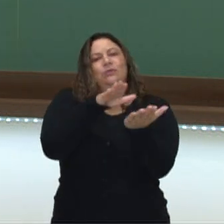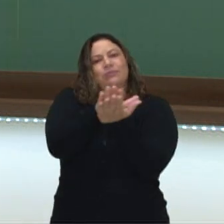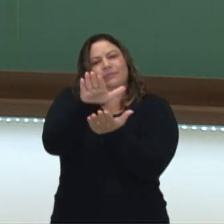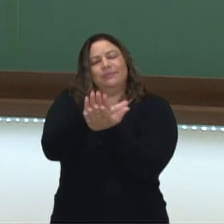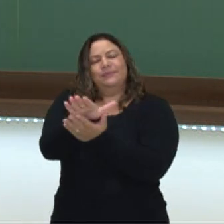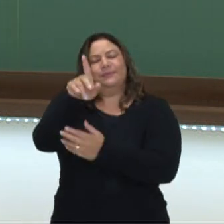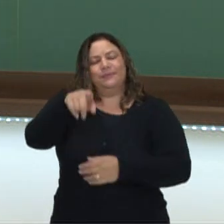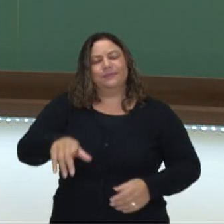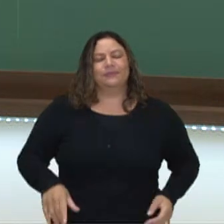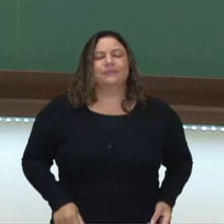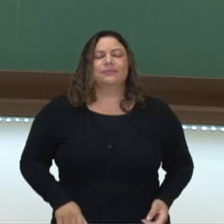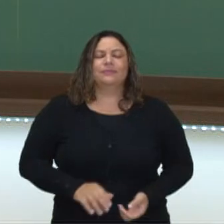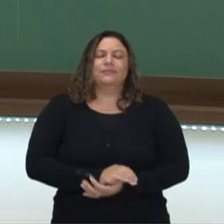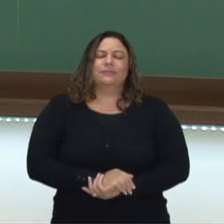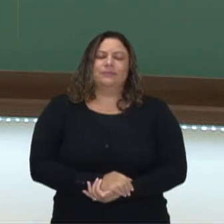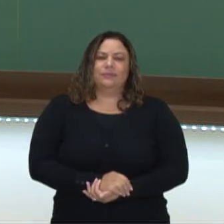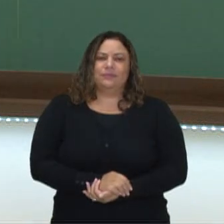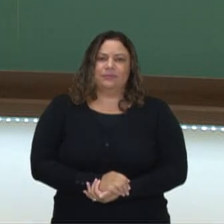assim dizer.